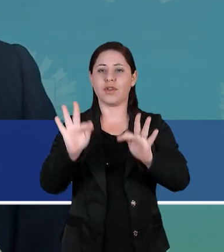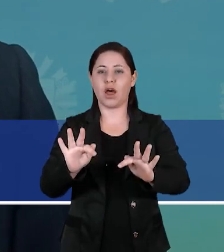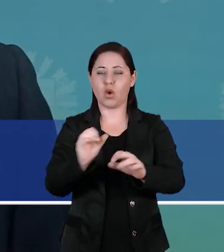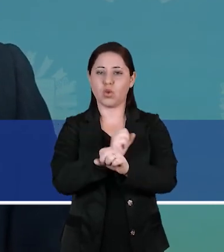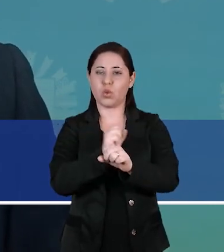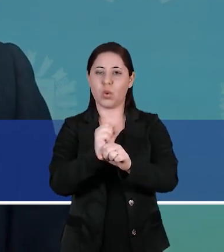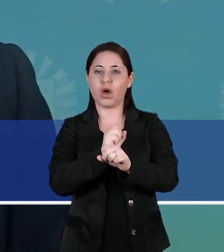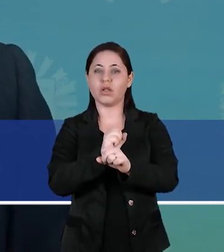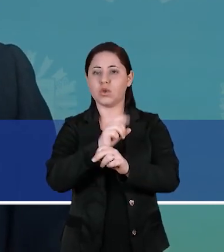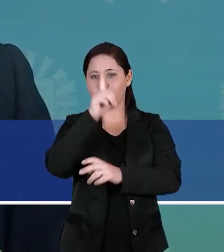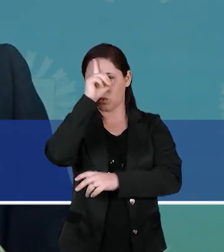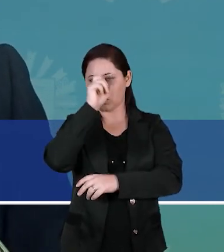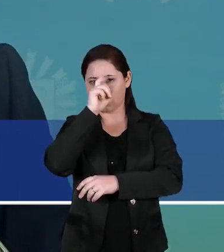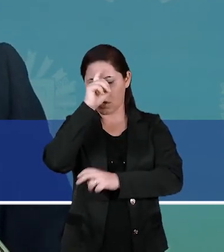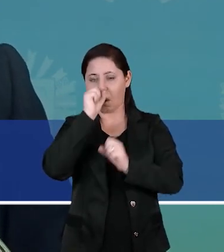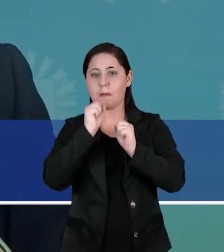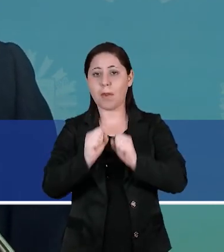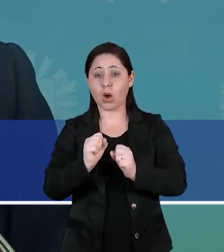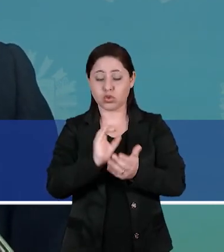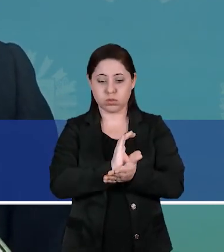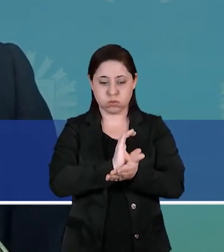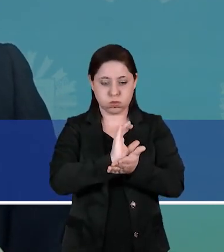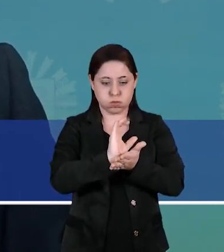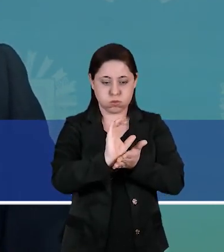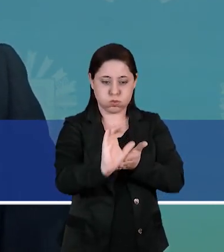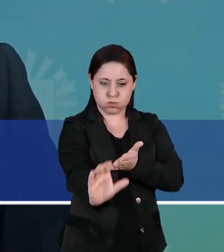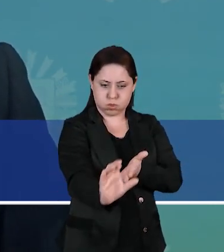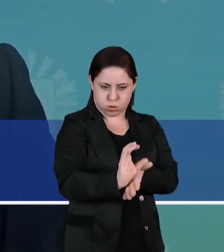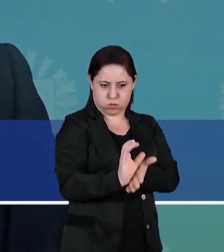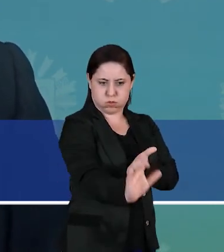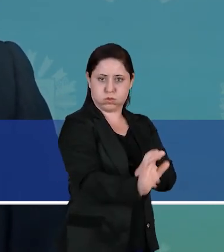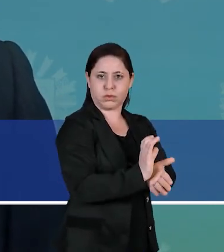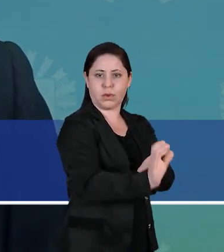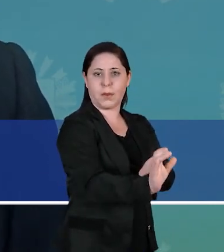o final do ano o hospital poderá, com os recursos que ele está recebendo,